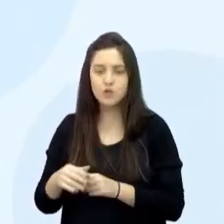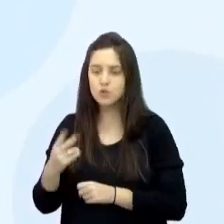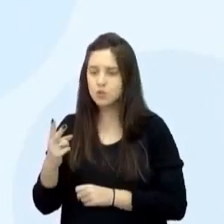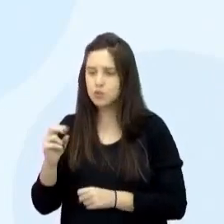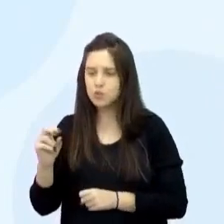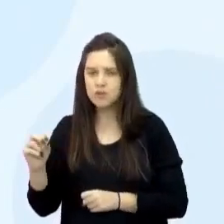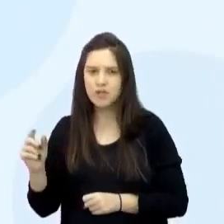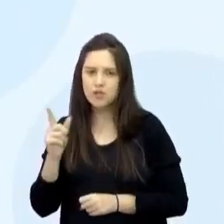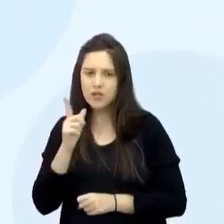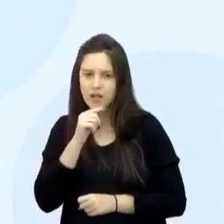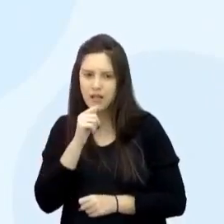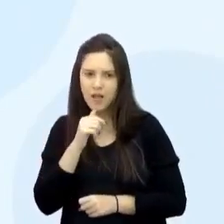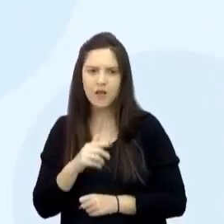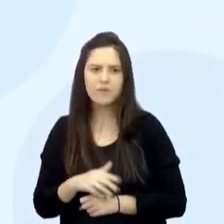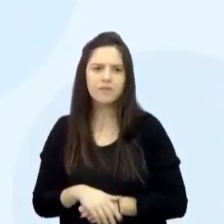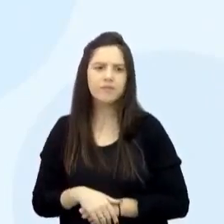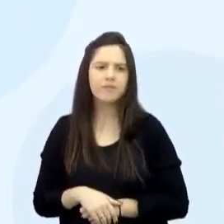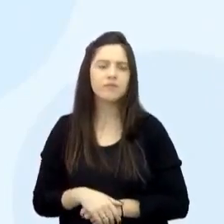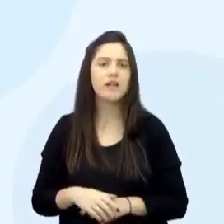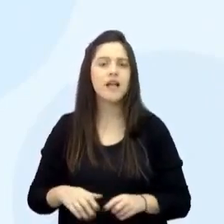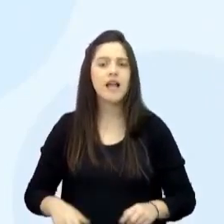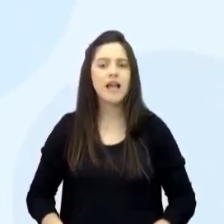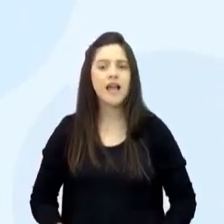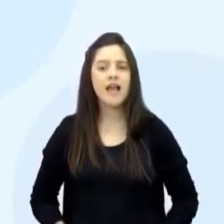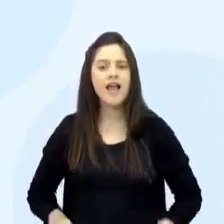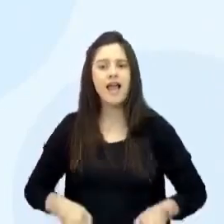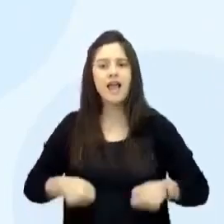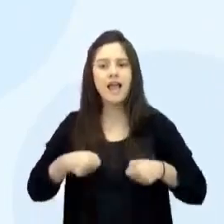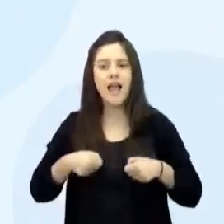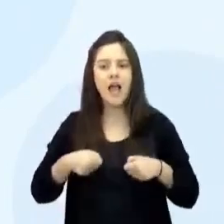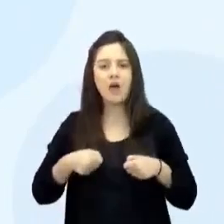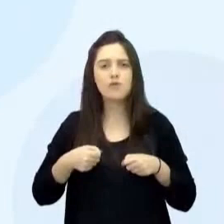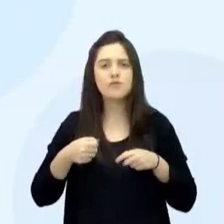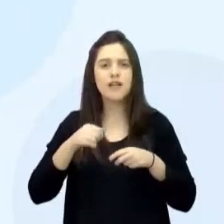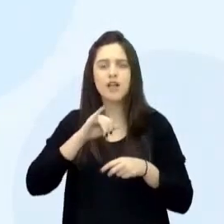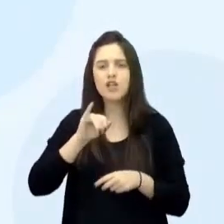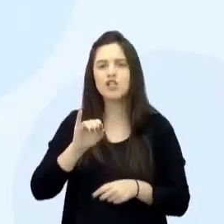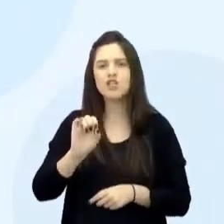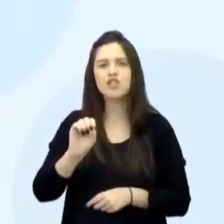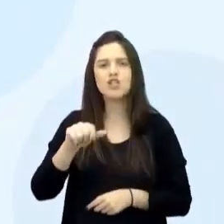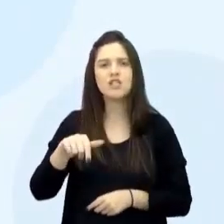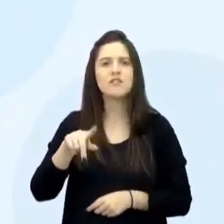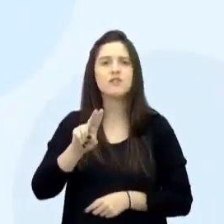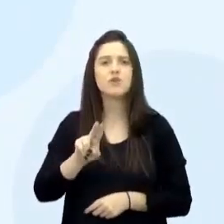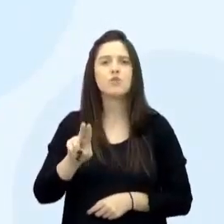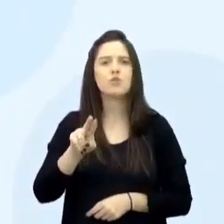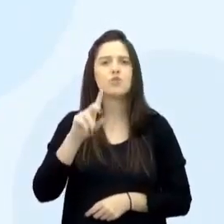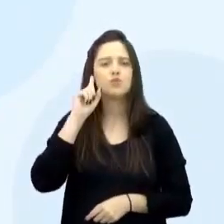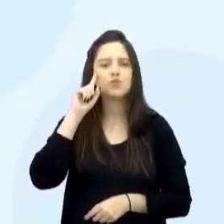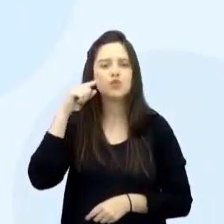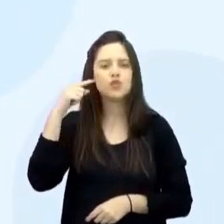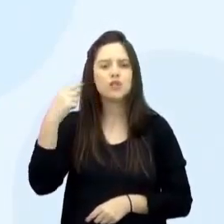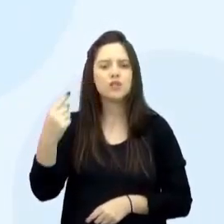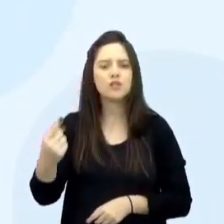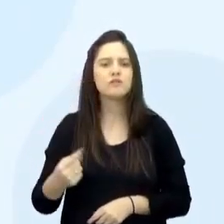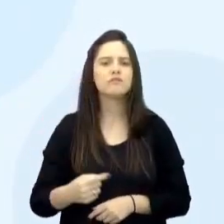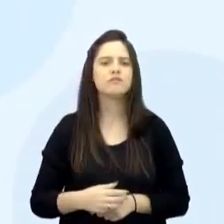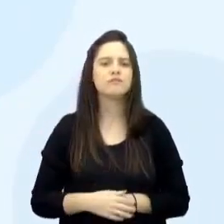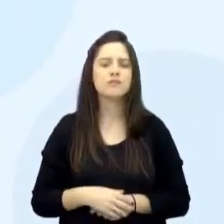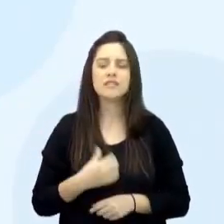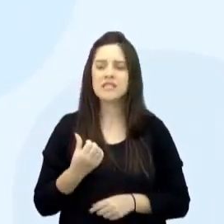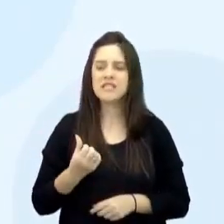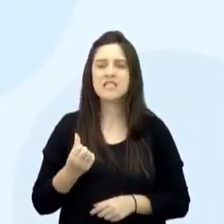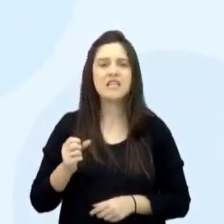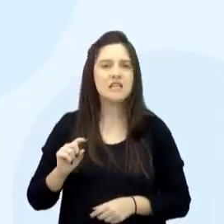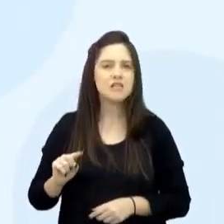água, certo? E para uma calça jeans que você utiliza no seu dia a dia aí, nós temos aí o gasto de